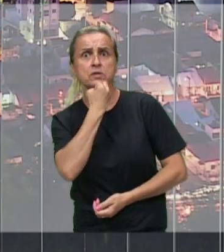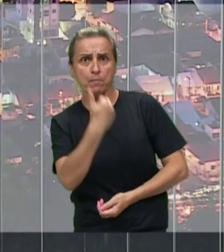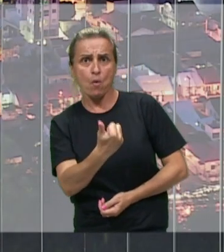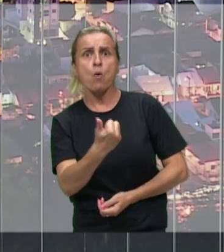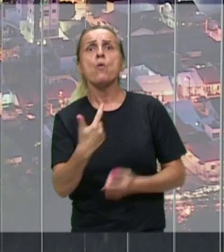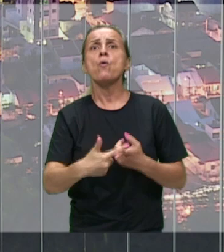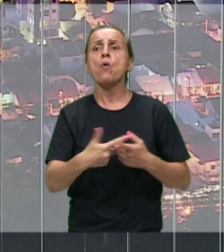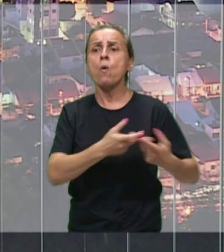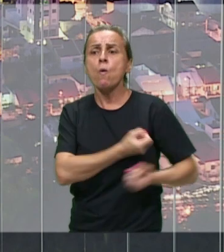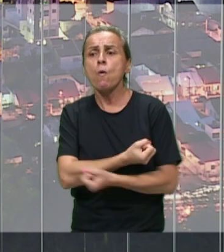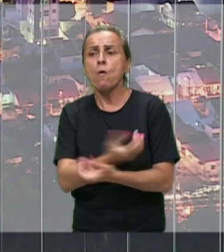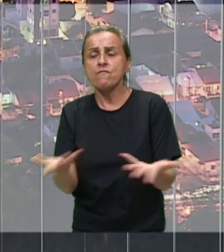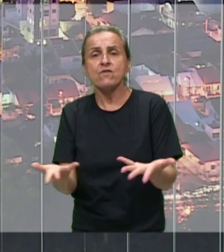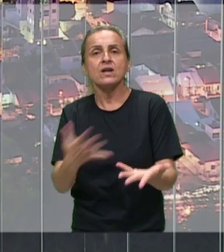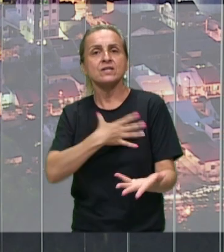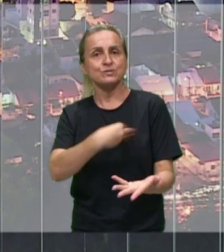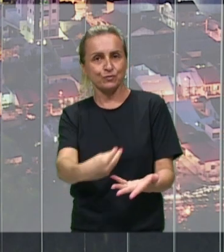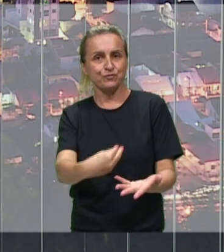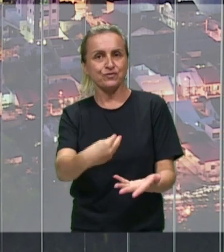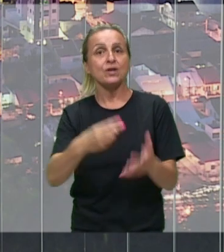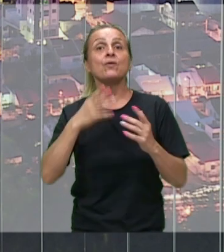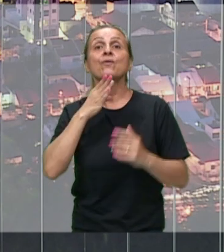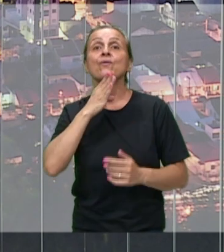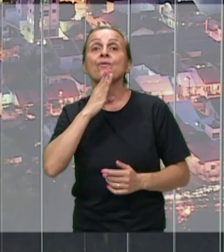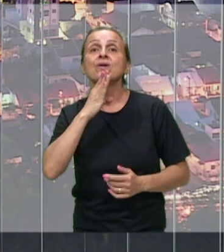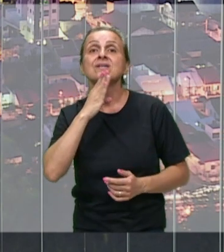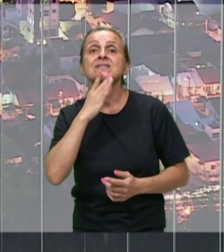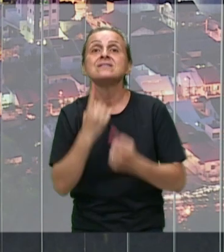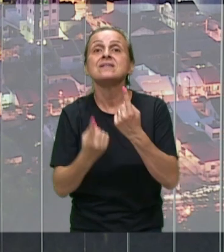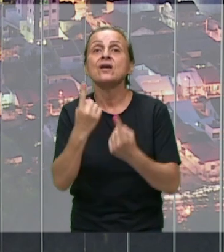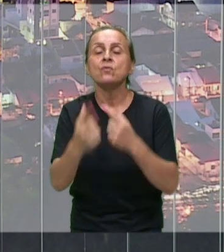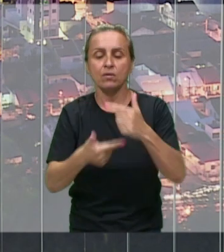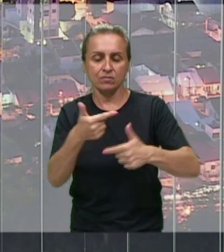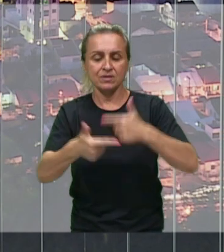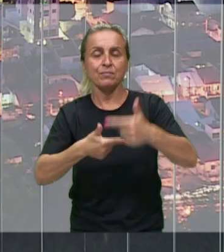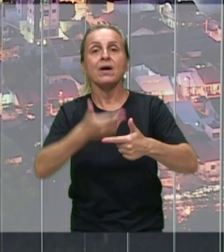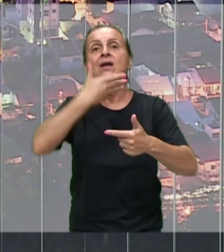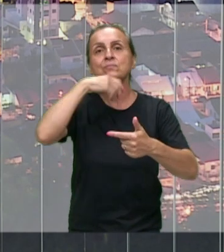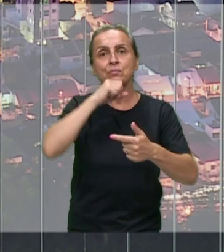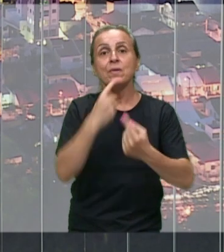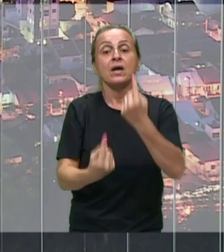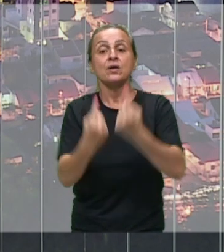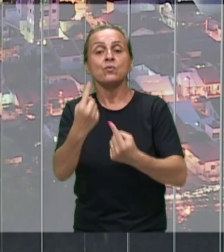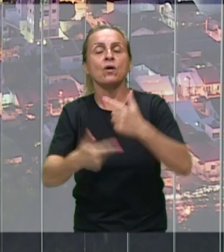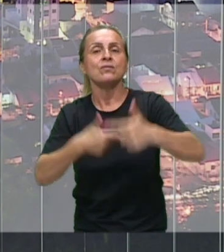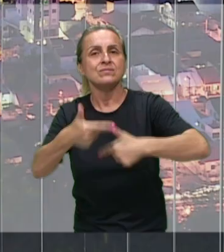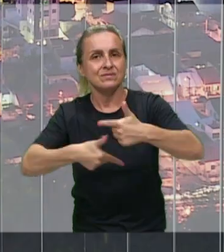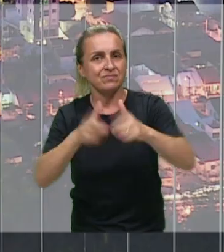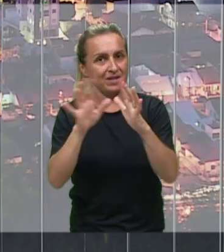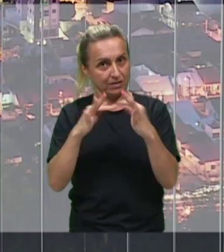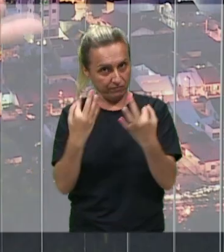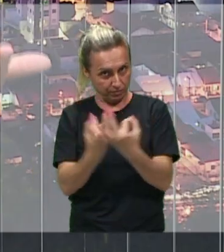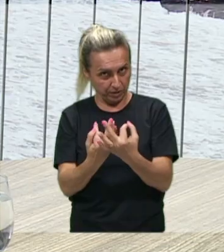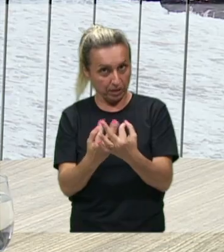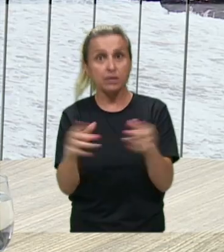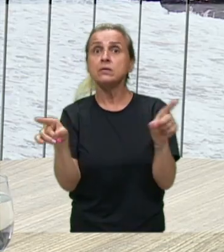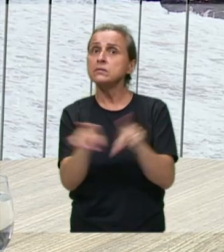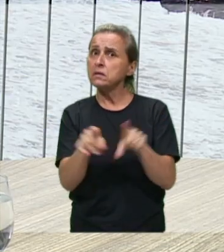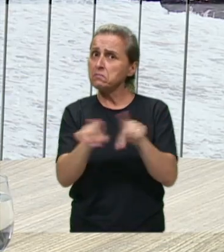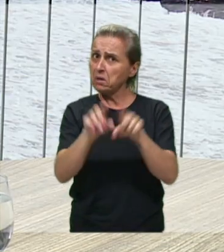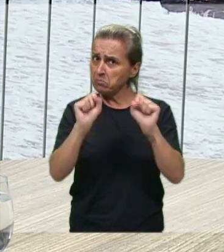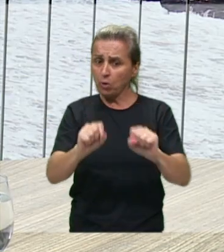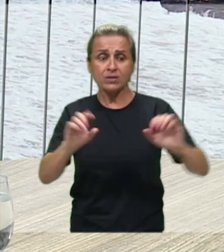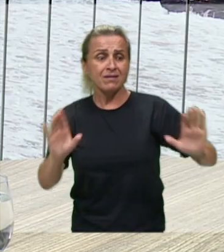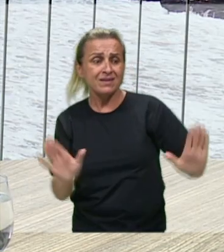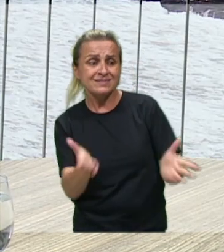saber mais ou menos o que é a atividade do pai, porque às vezes desmistifica e, ao mesmo tempo, pode incentivar a